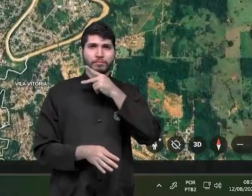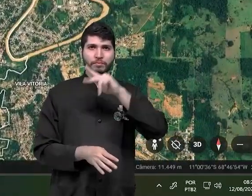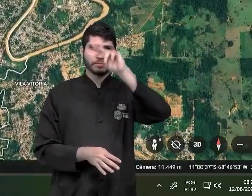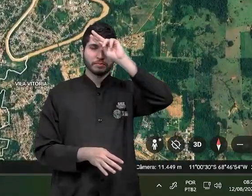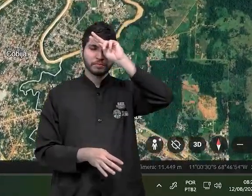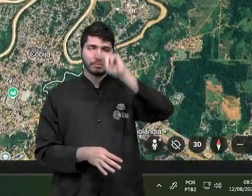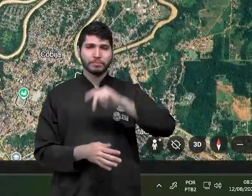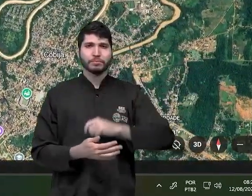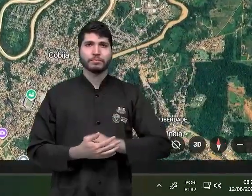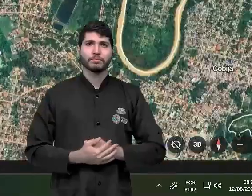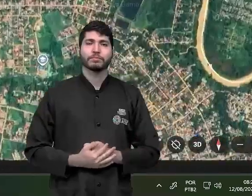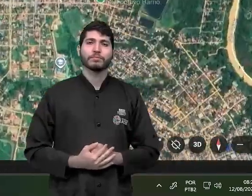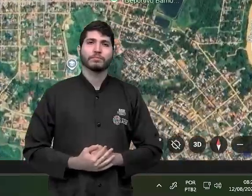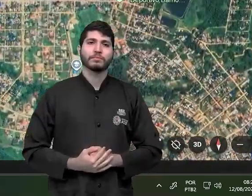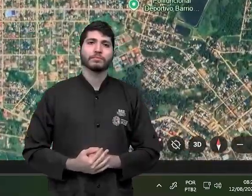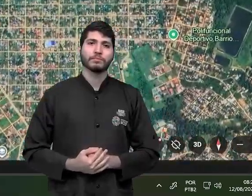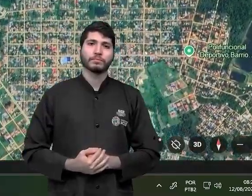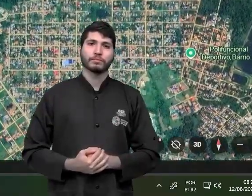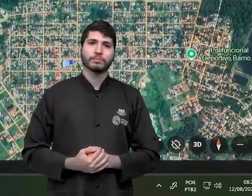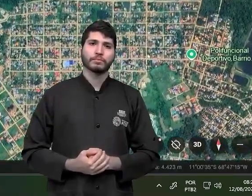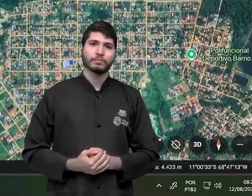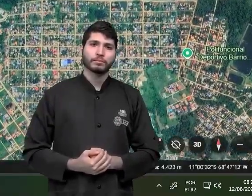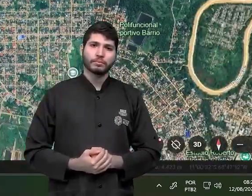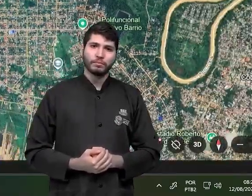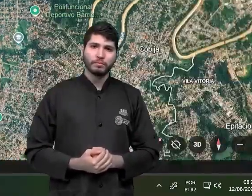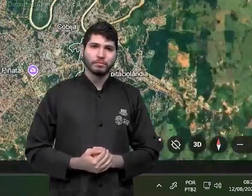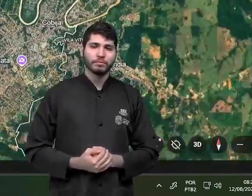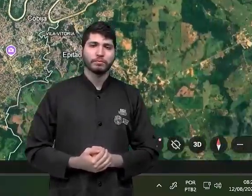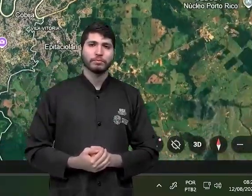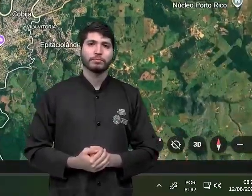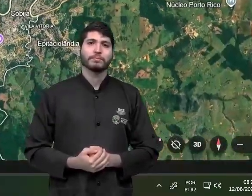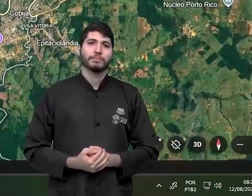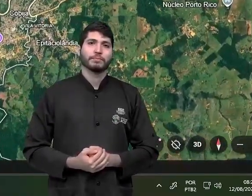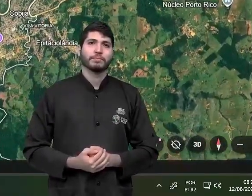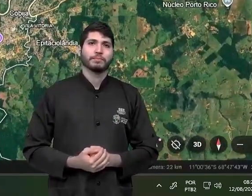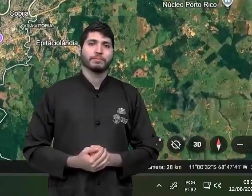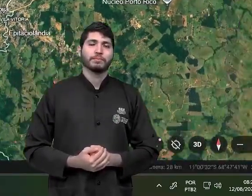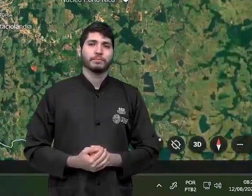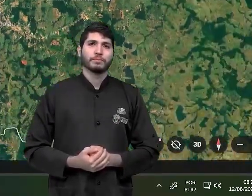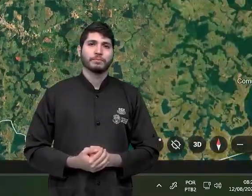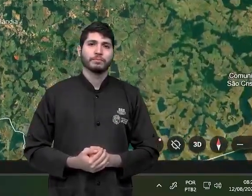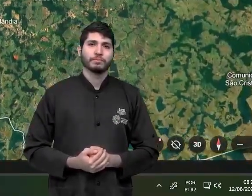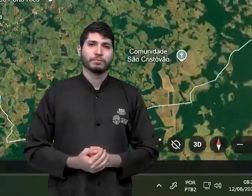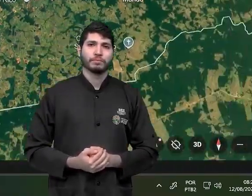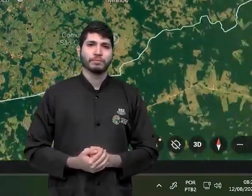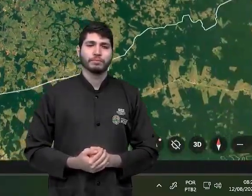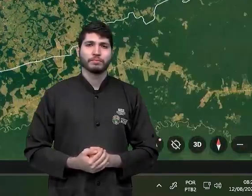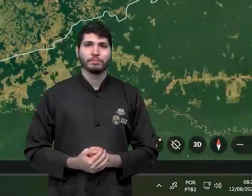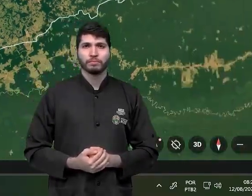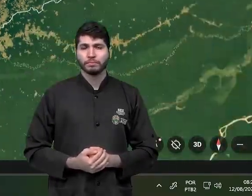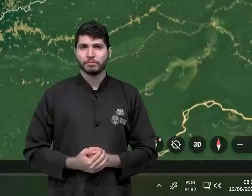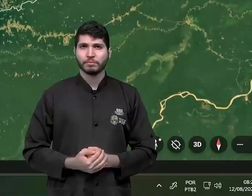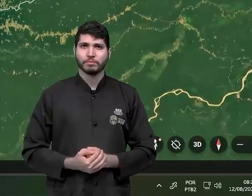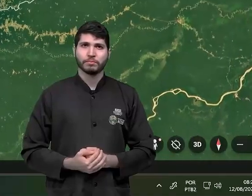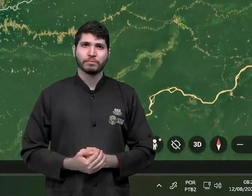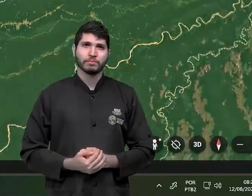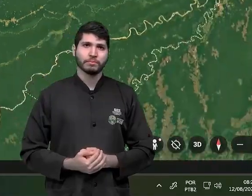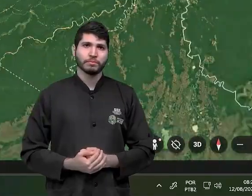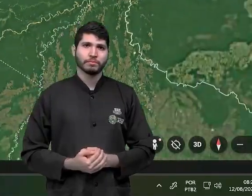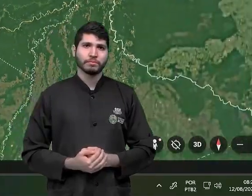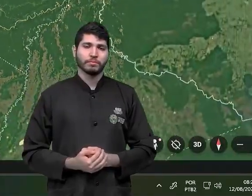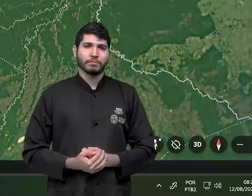Então, eles fazem fronteira aqui também com o município do Peru. Então, observe, nós temos, né, o